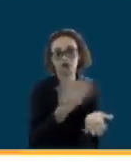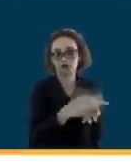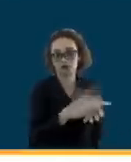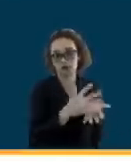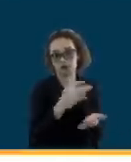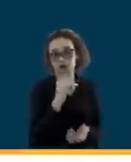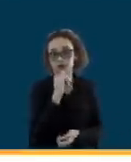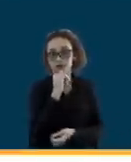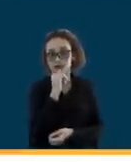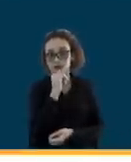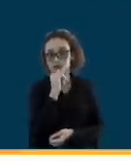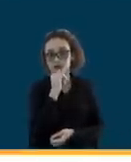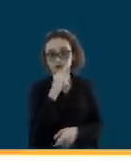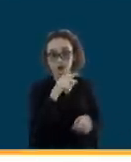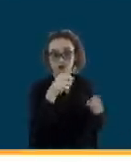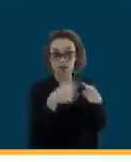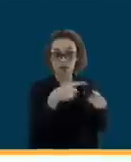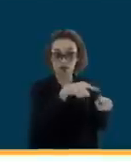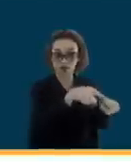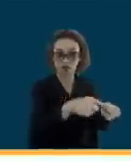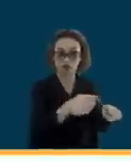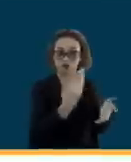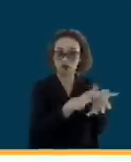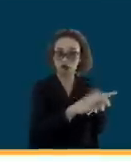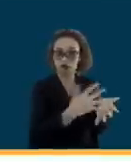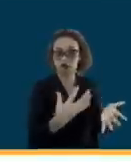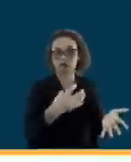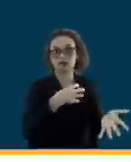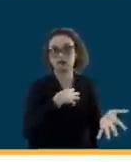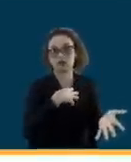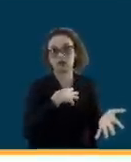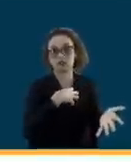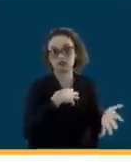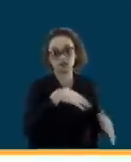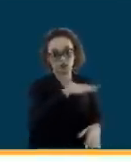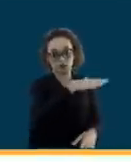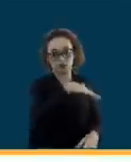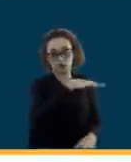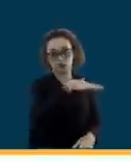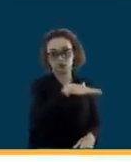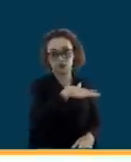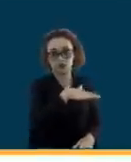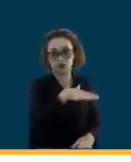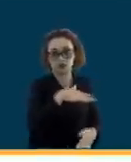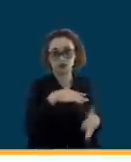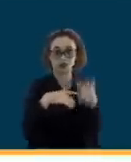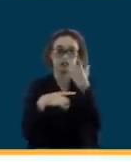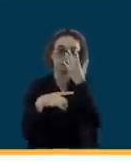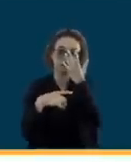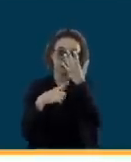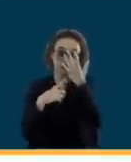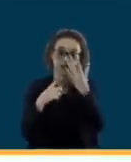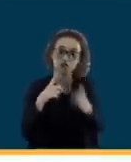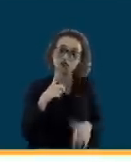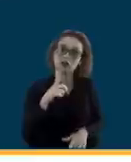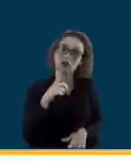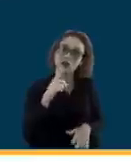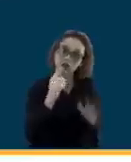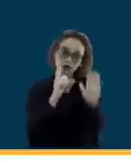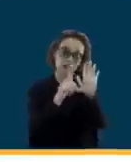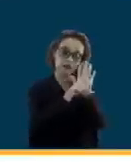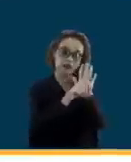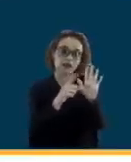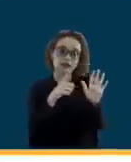receber. E como que isso se justifica? Tem ali, vejo que a Lena tem umas pegadinhas, mas todas para o bem,